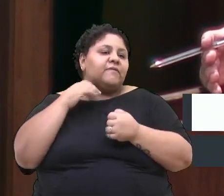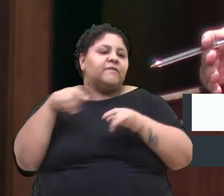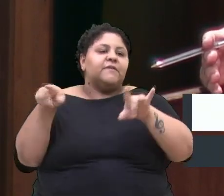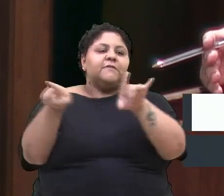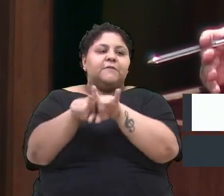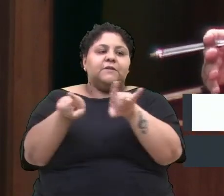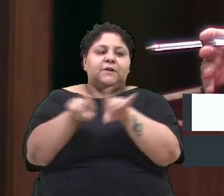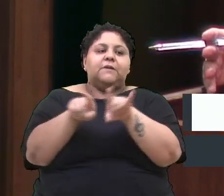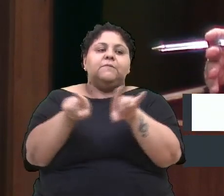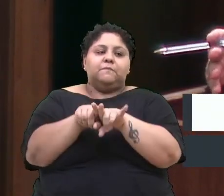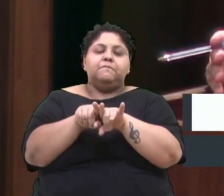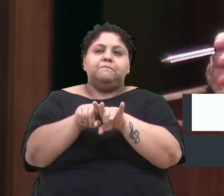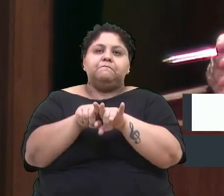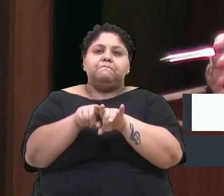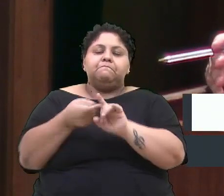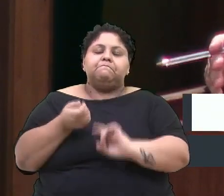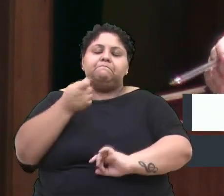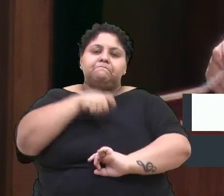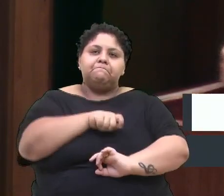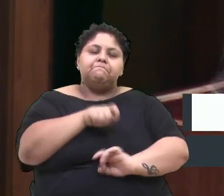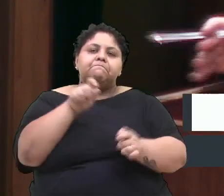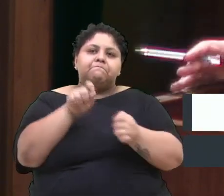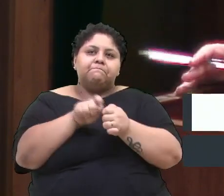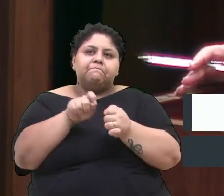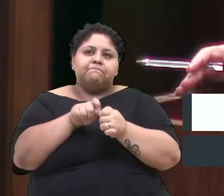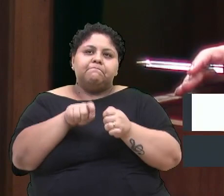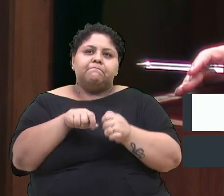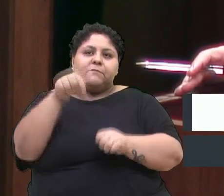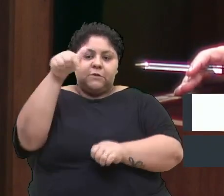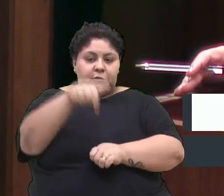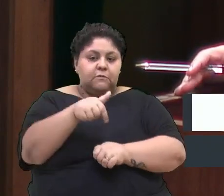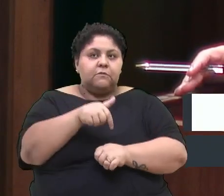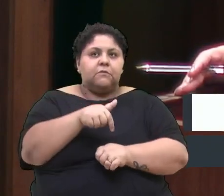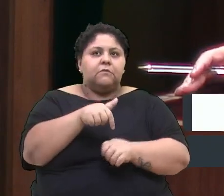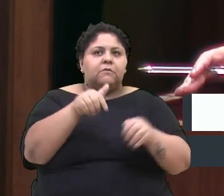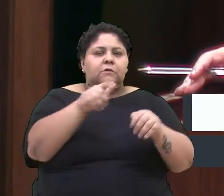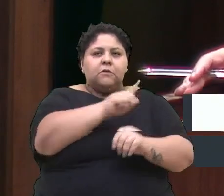se for necessário, farei isso, inclusive, nessa bancada do governo